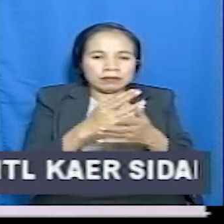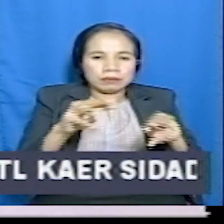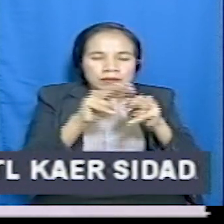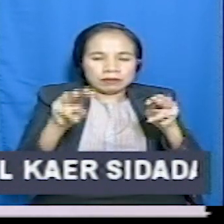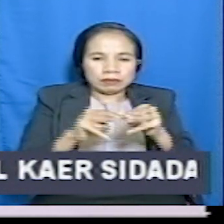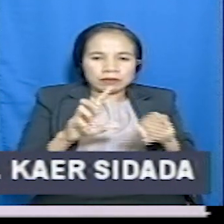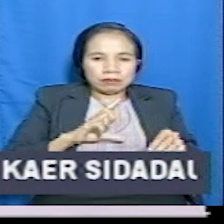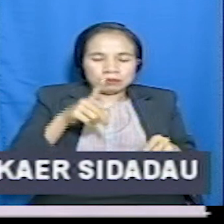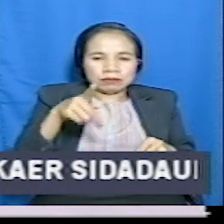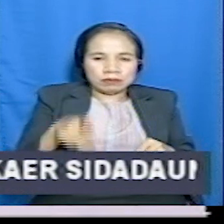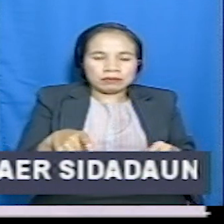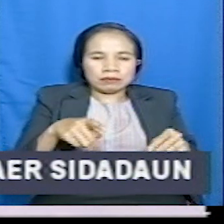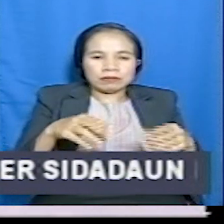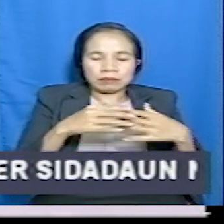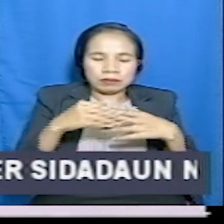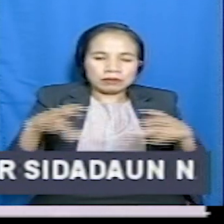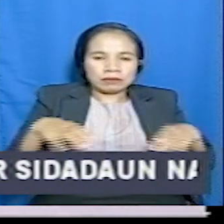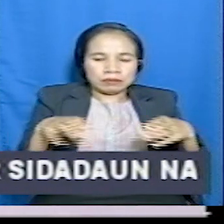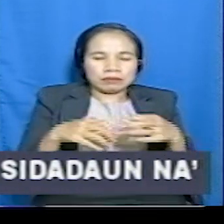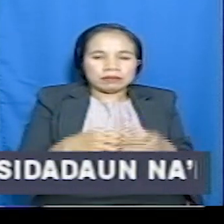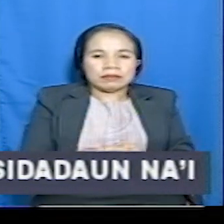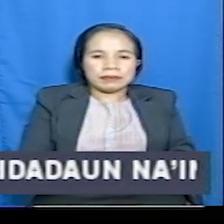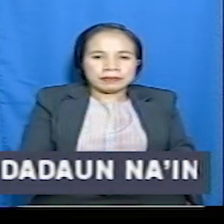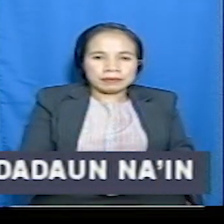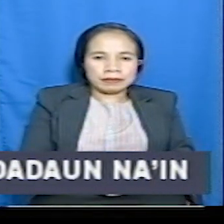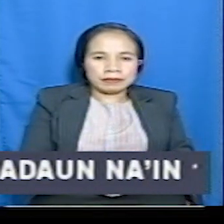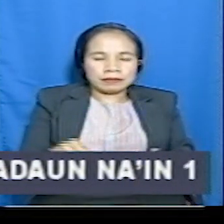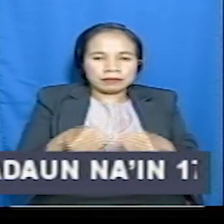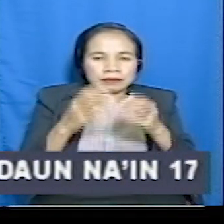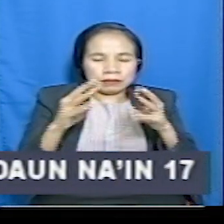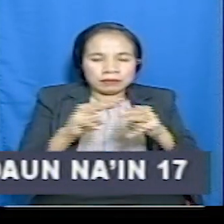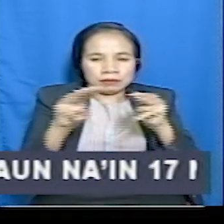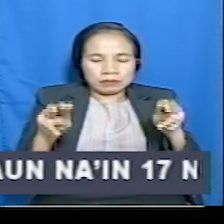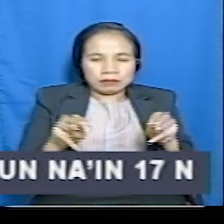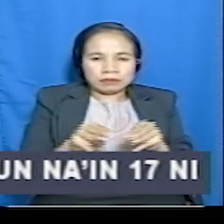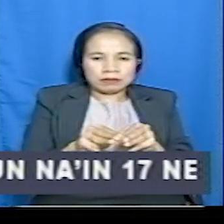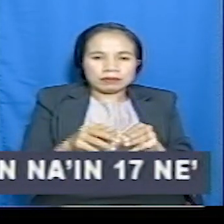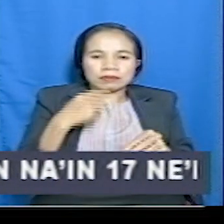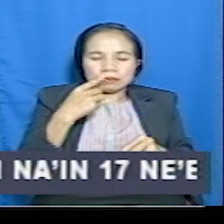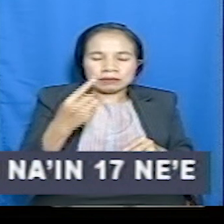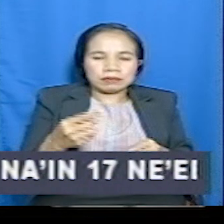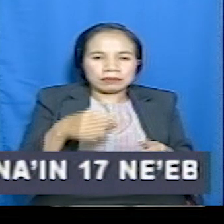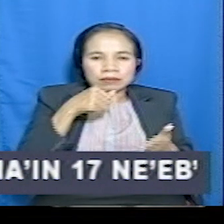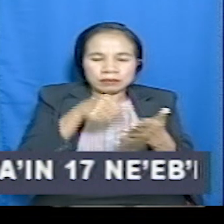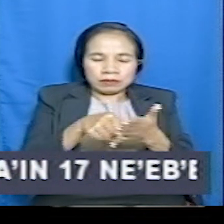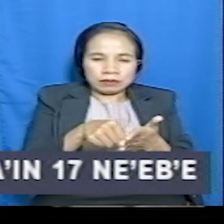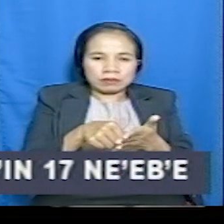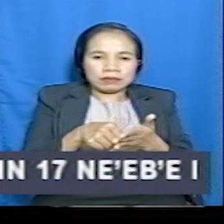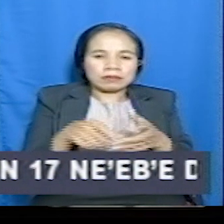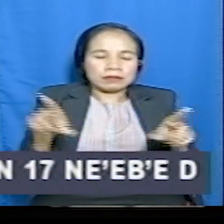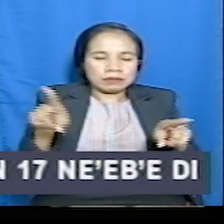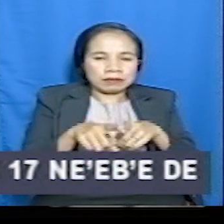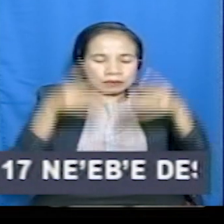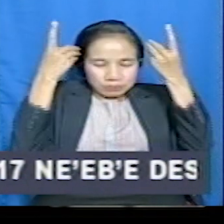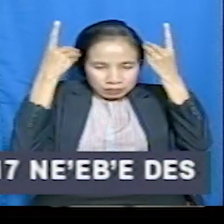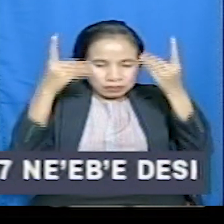Lautem, excepto serviço essencial. Administrador Município Lautem Domingo Sávio Hateten, carta circular ne dudar